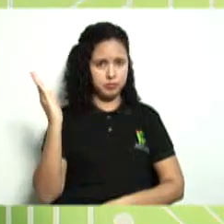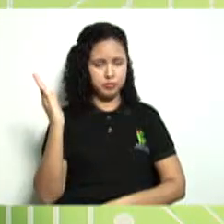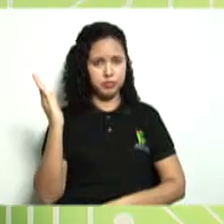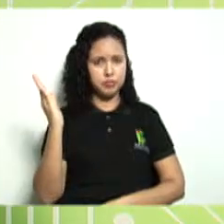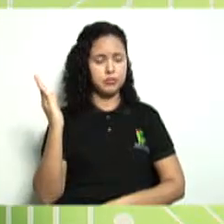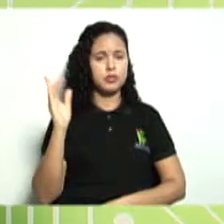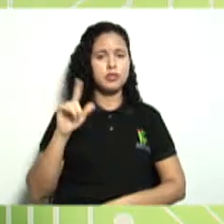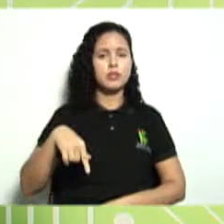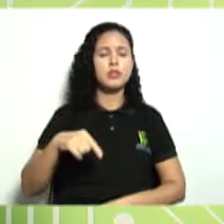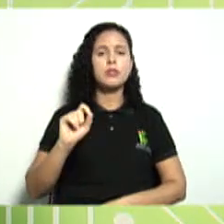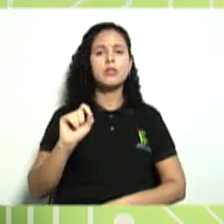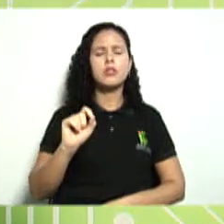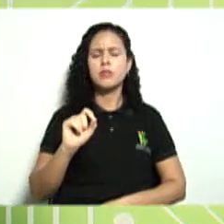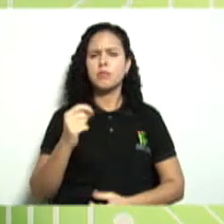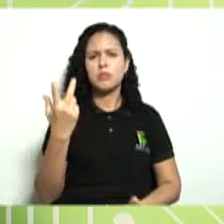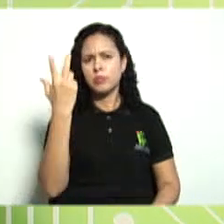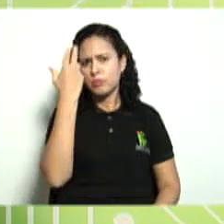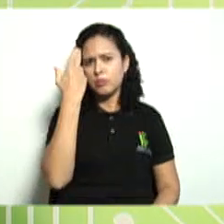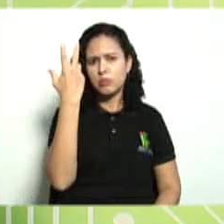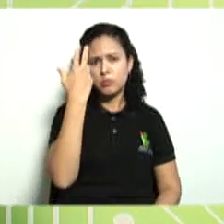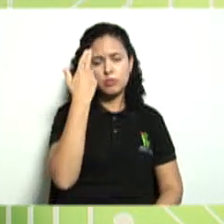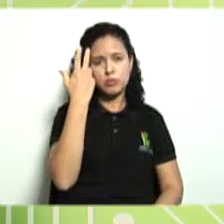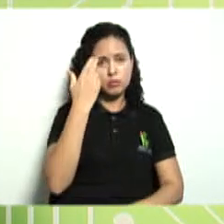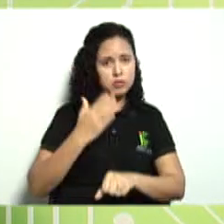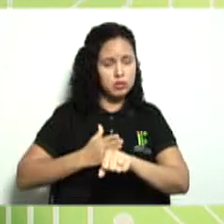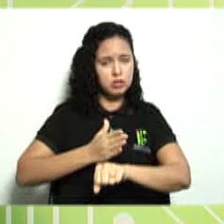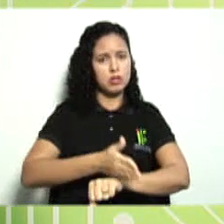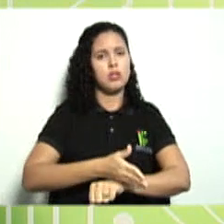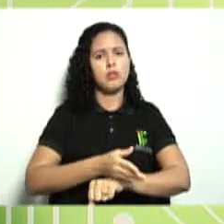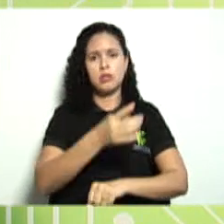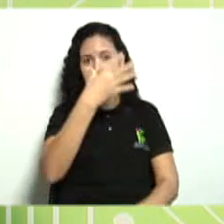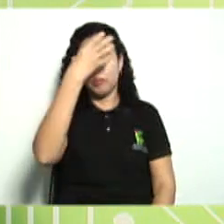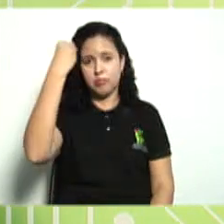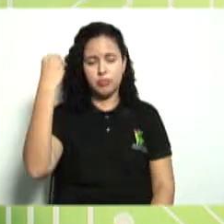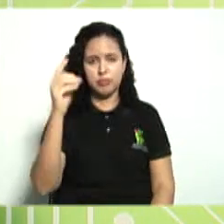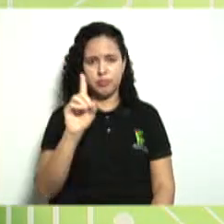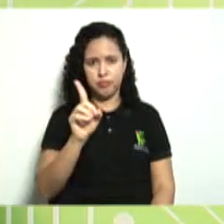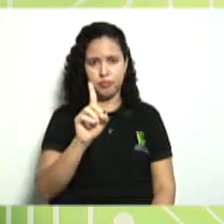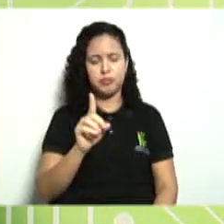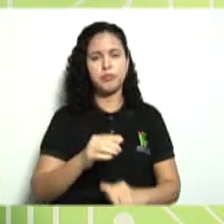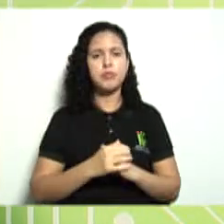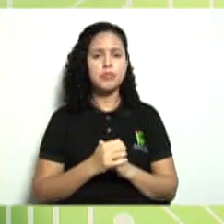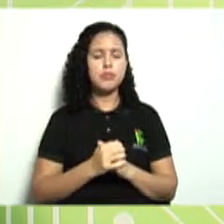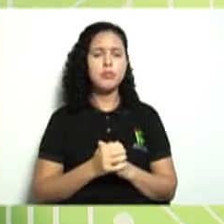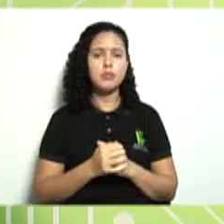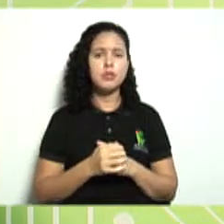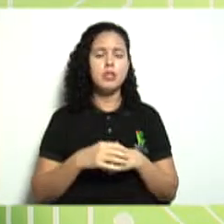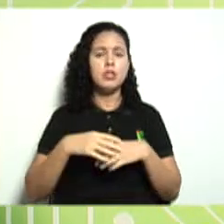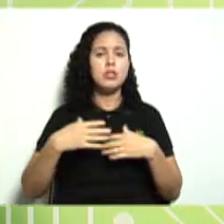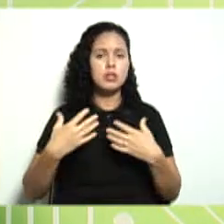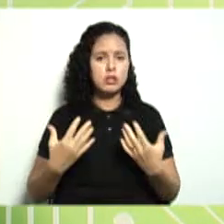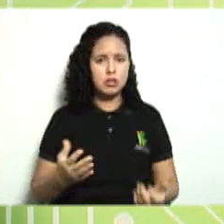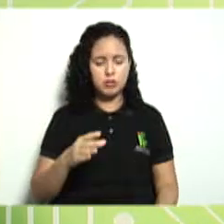aqui os mais comuns, que eu tenho certeza que vocês não vão esquecer. Então, assim, os periféricos